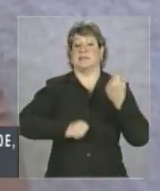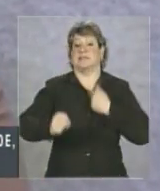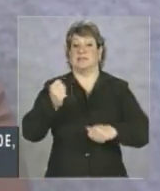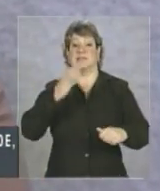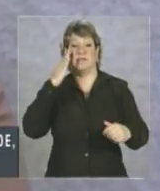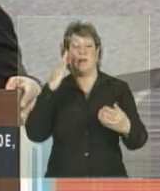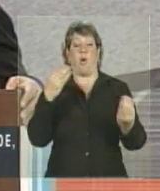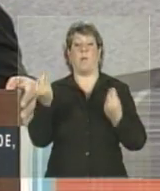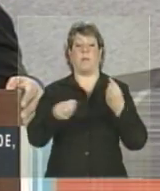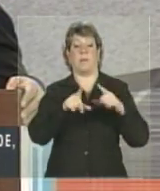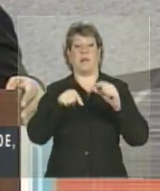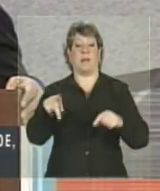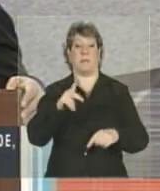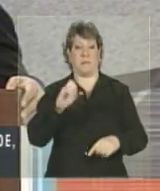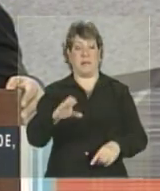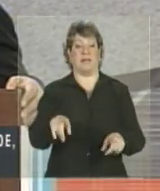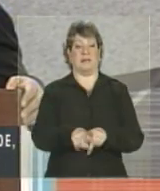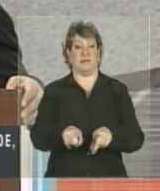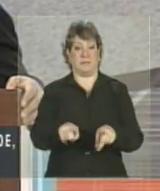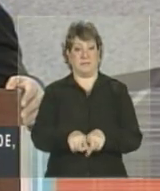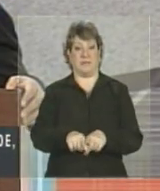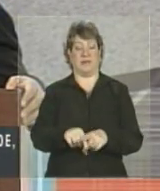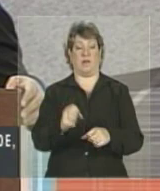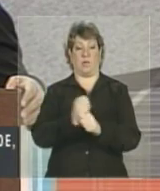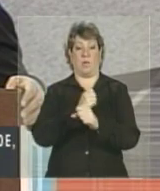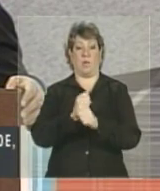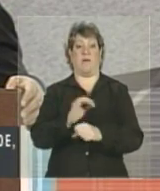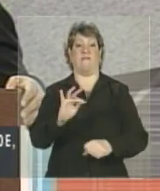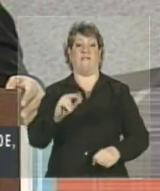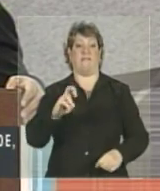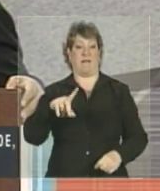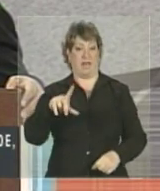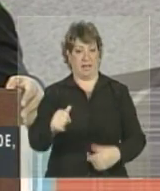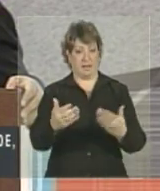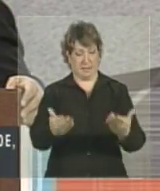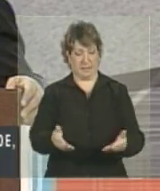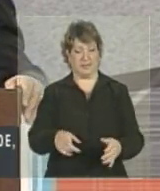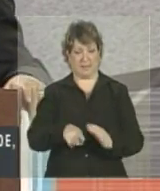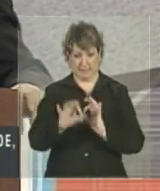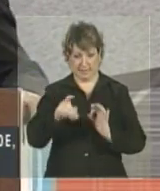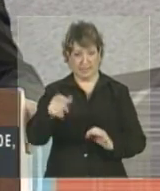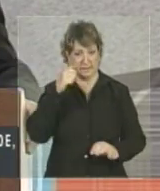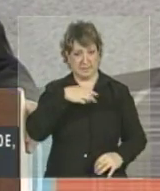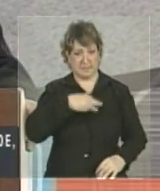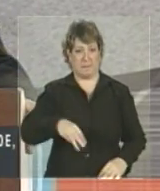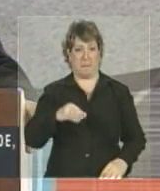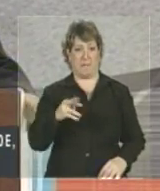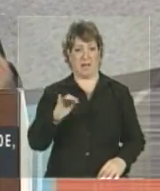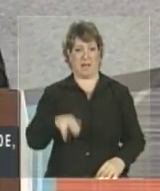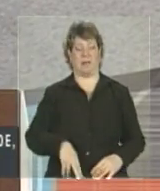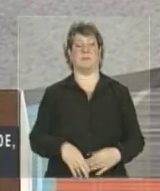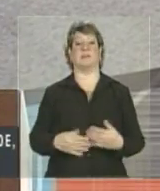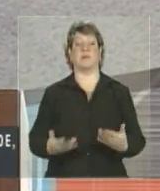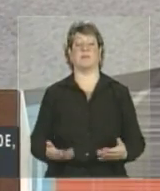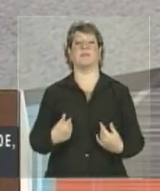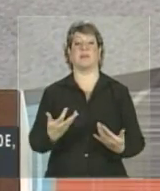para saber a seleção desse PAC também de urbanização de favelas. Está certo, ministra Miriam? Eu queria